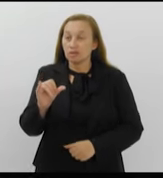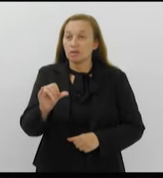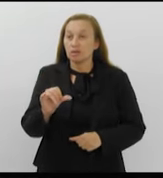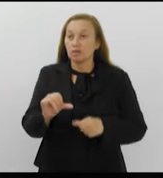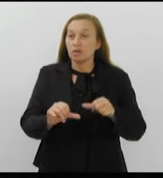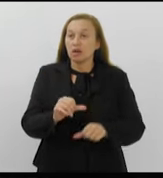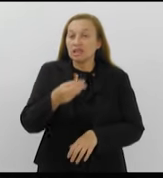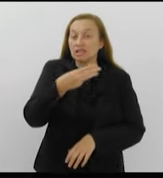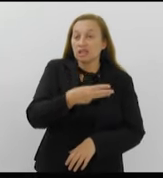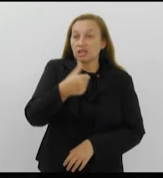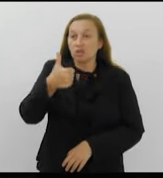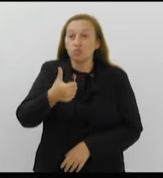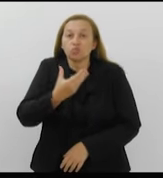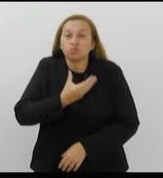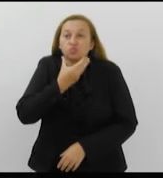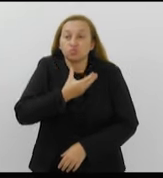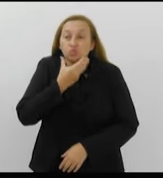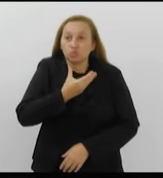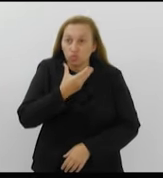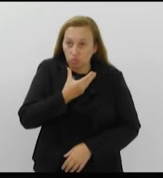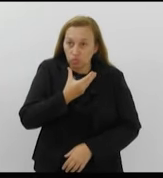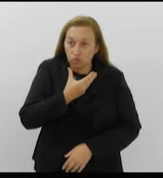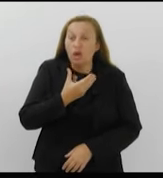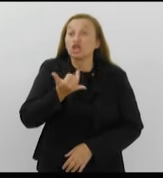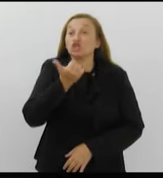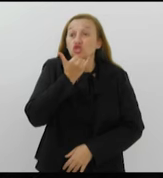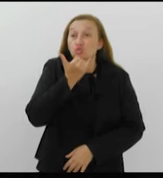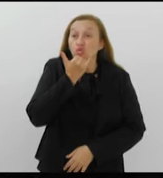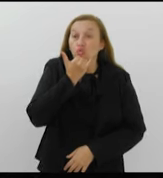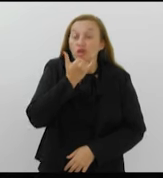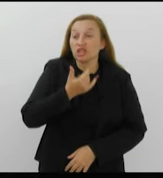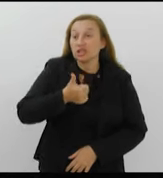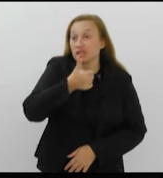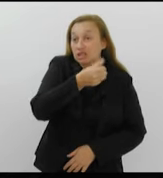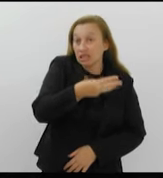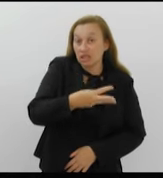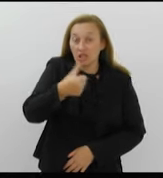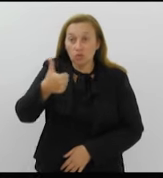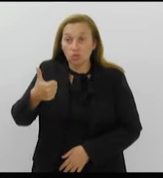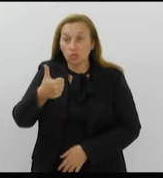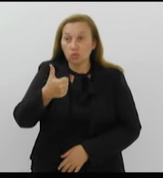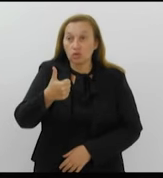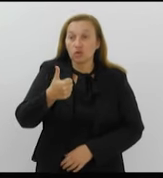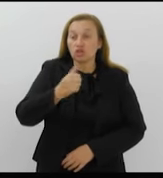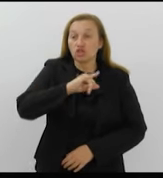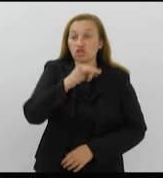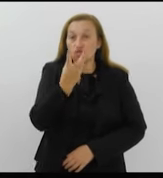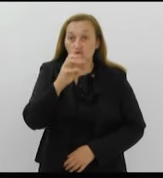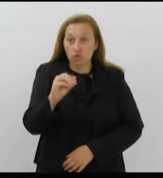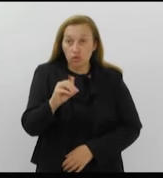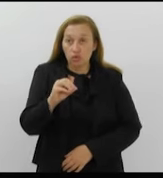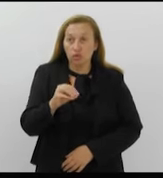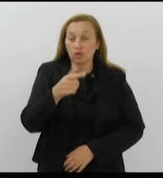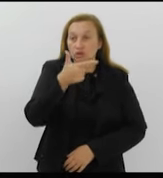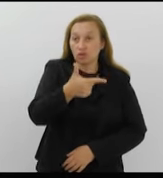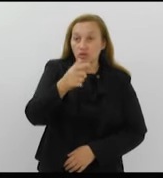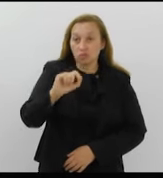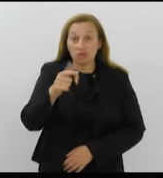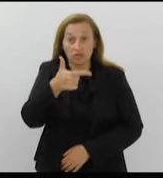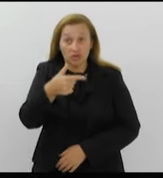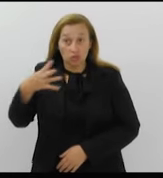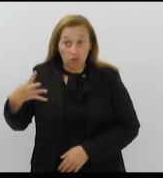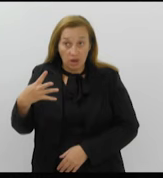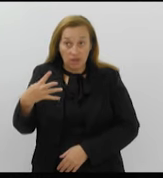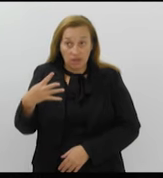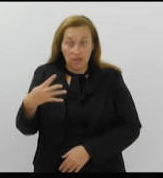dezembro de 31 de julho de 2024, exatamente daqui